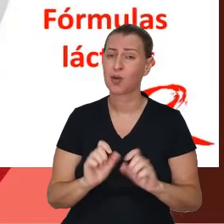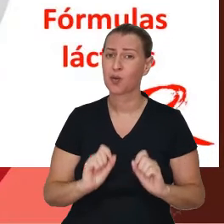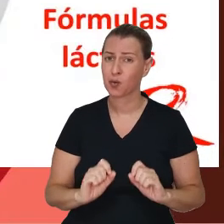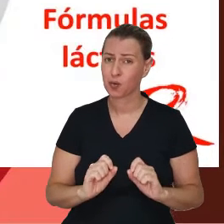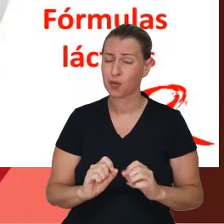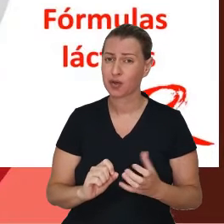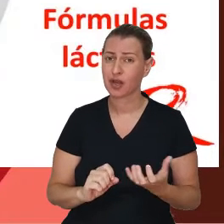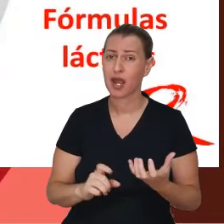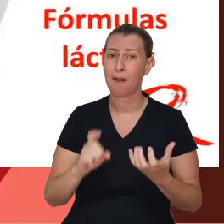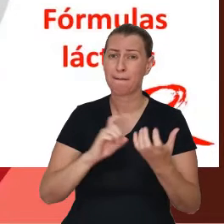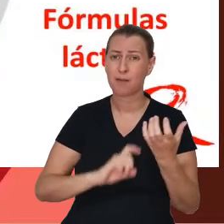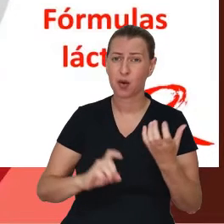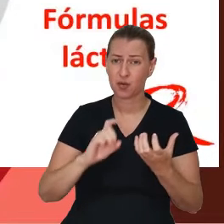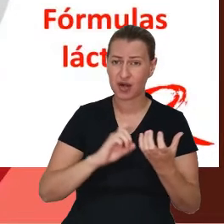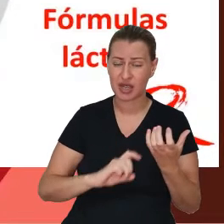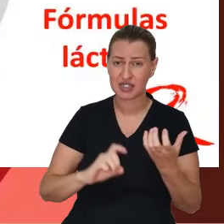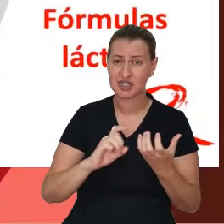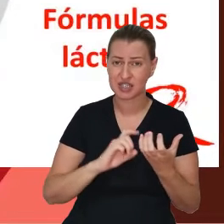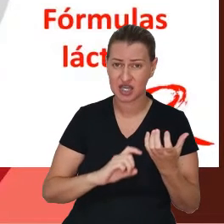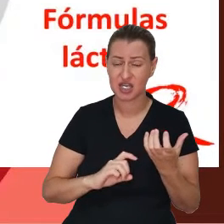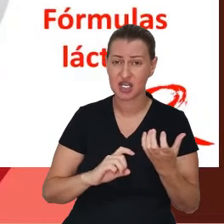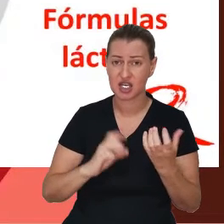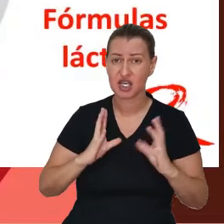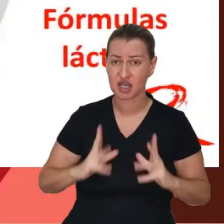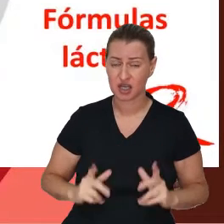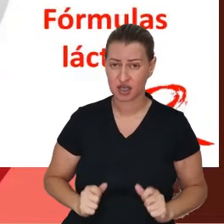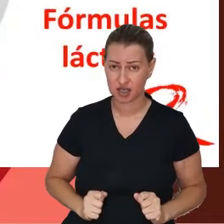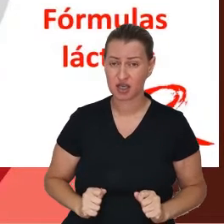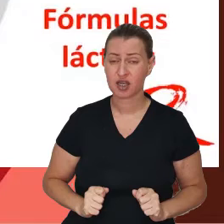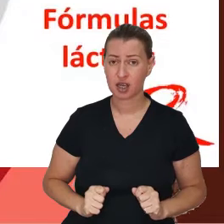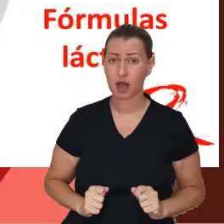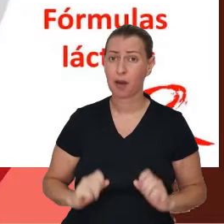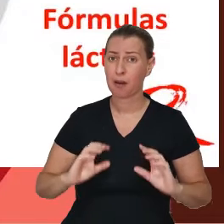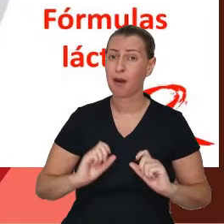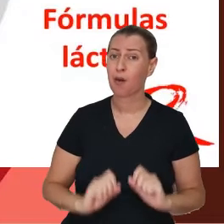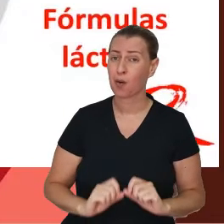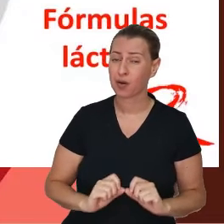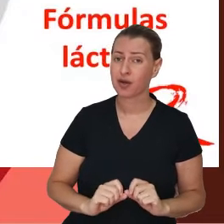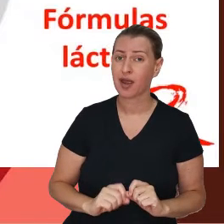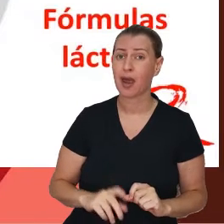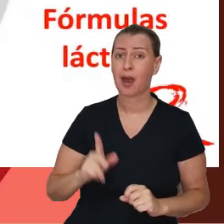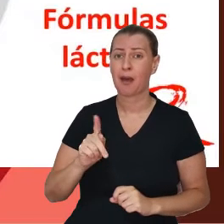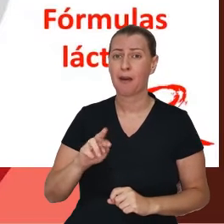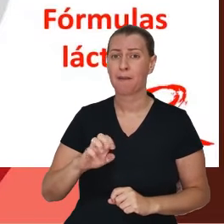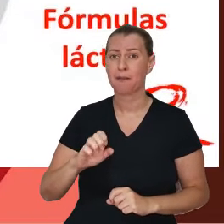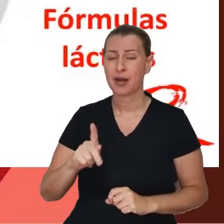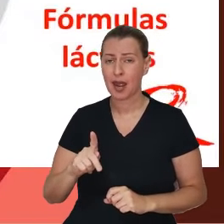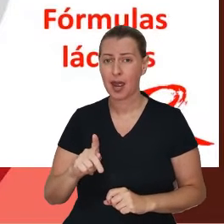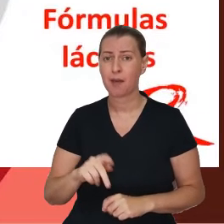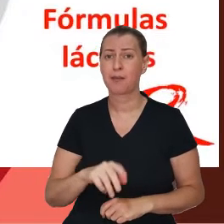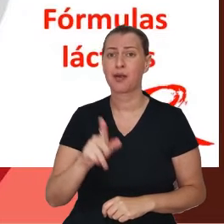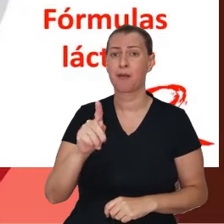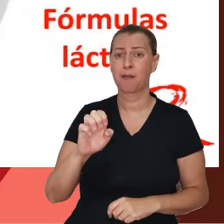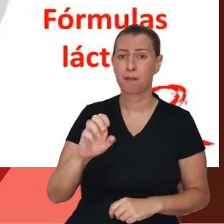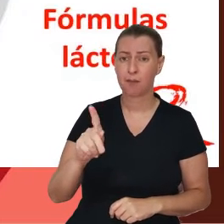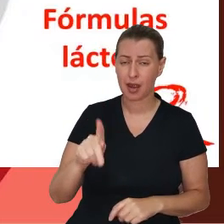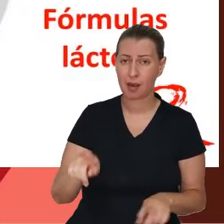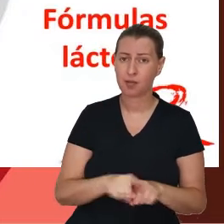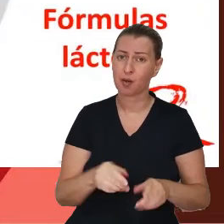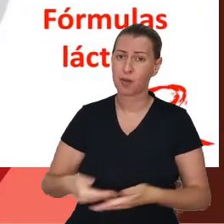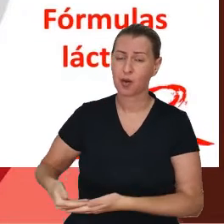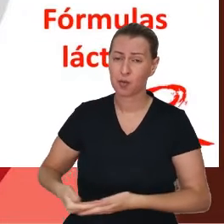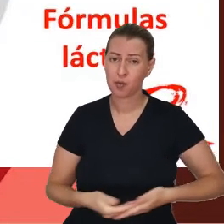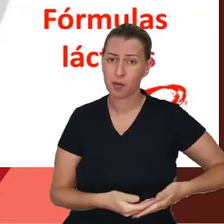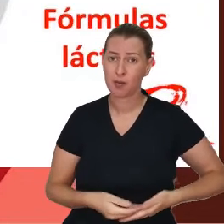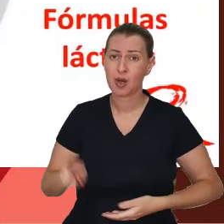tanto PEP, PrEP, a PEP ao recém-nascido, que assim que nasce ele também faz uso do AZT. A